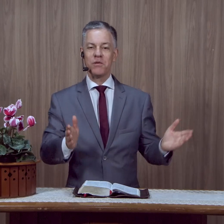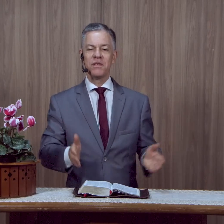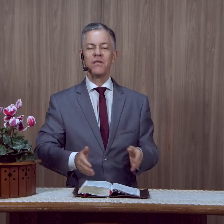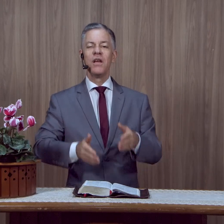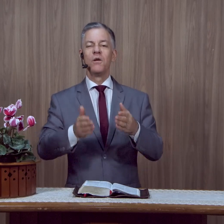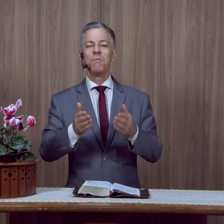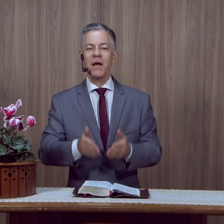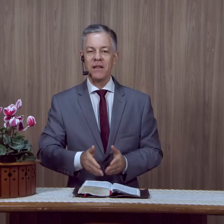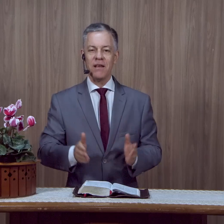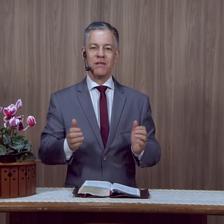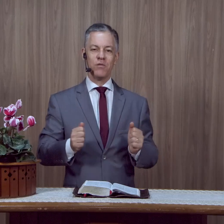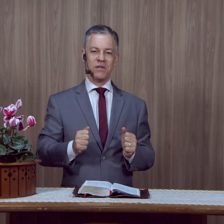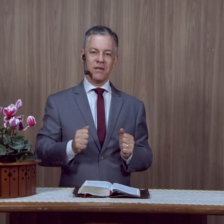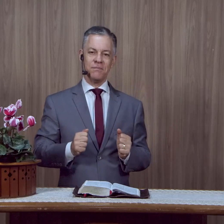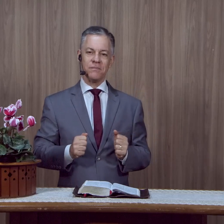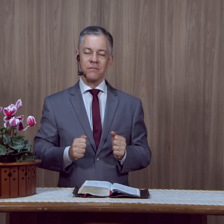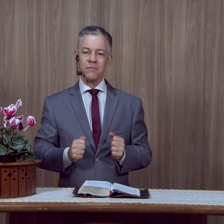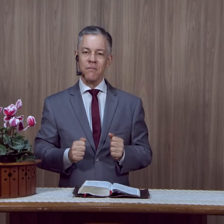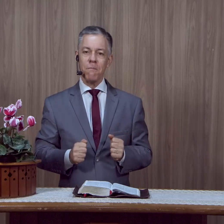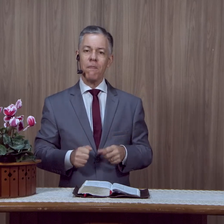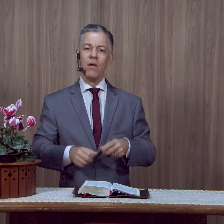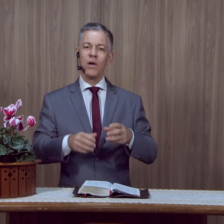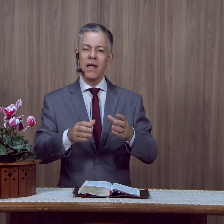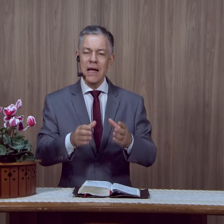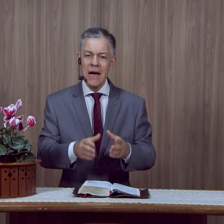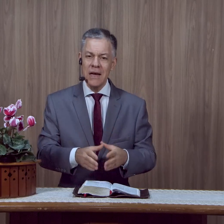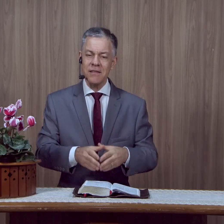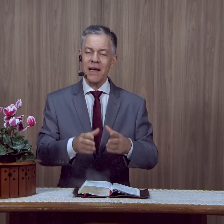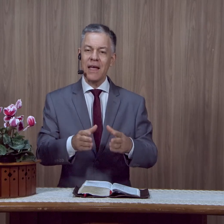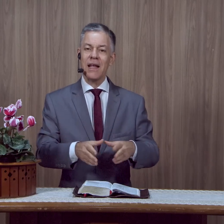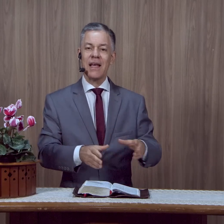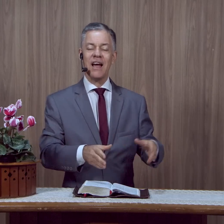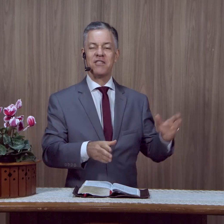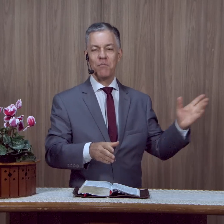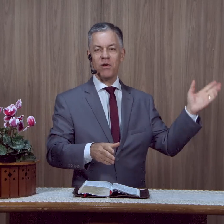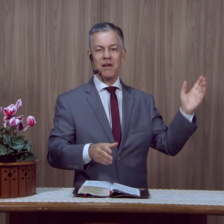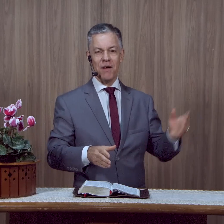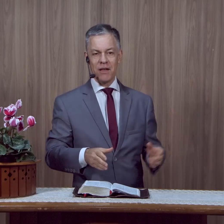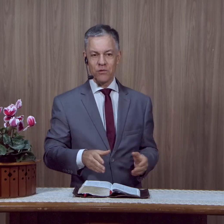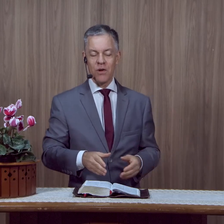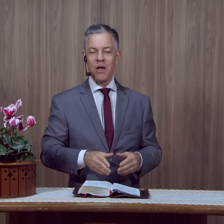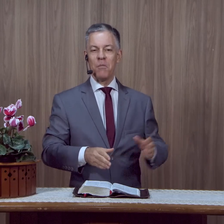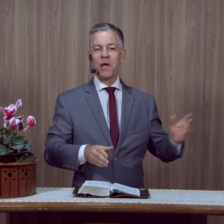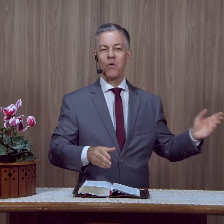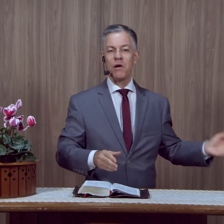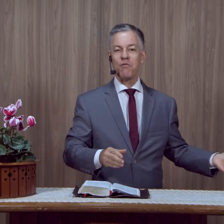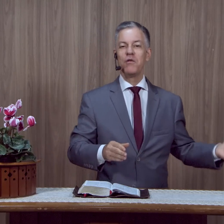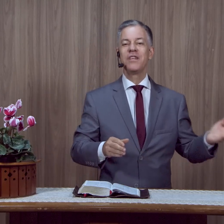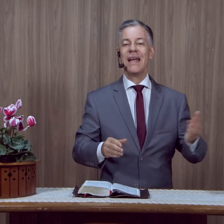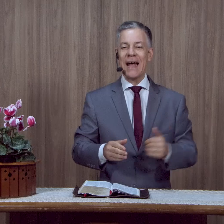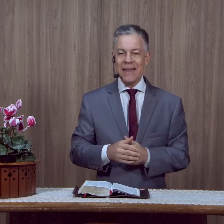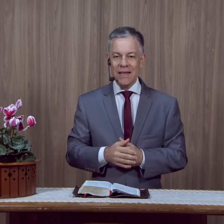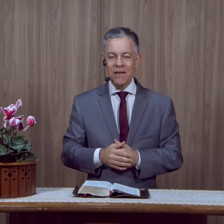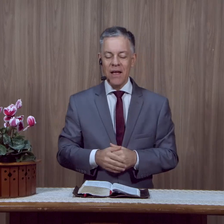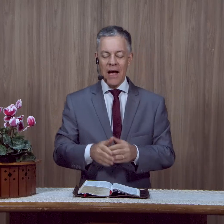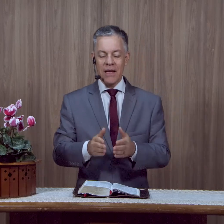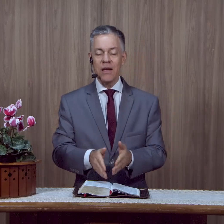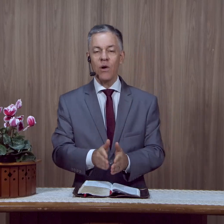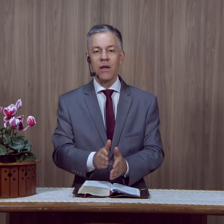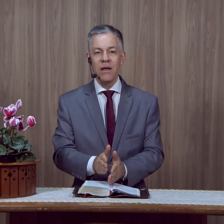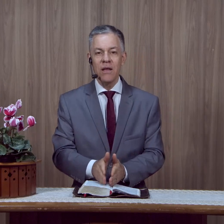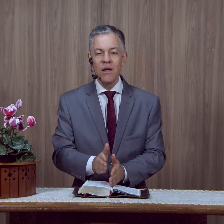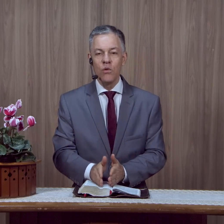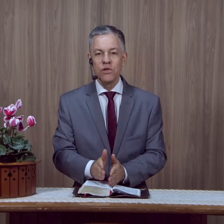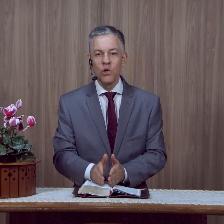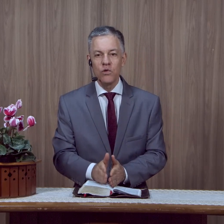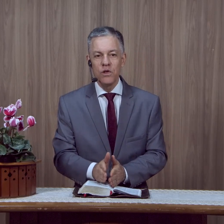obra do Espírito Santo, não pertence a você. Engana-se aquele que acha que pode levar isso, porque quando ele foi não tinha nada. Aqui